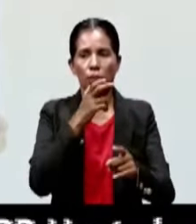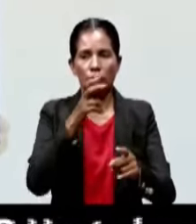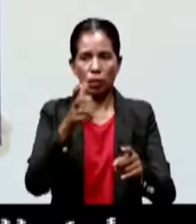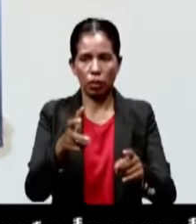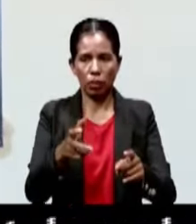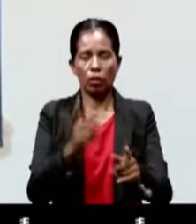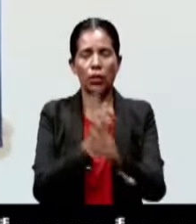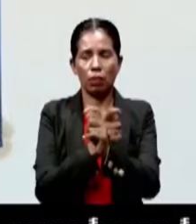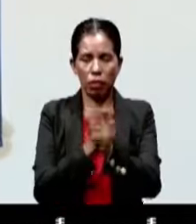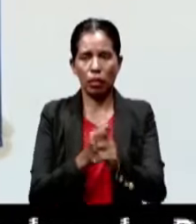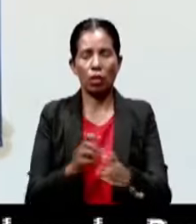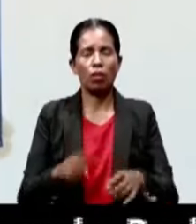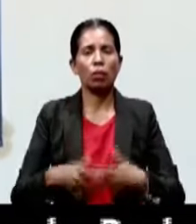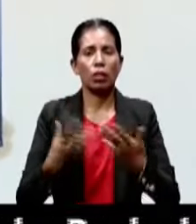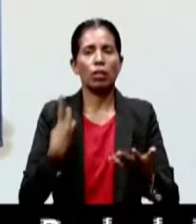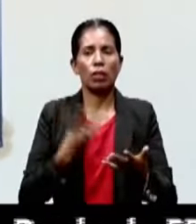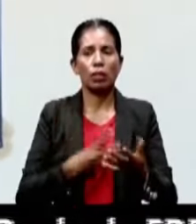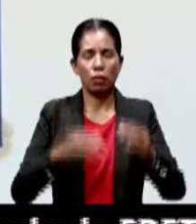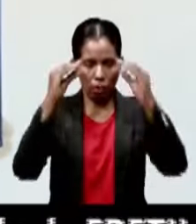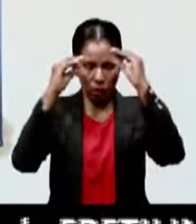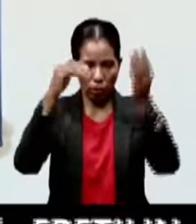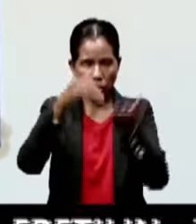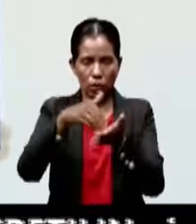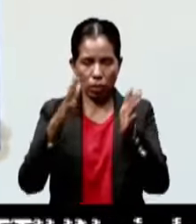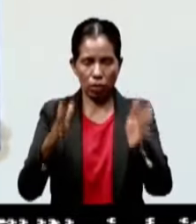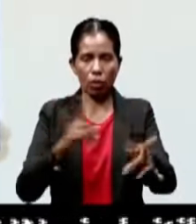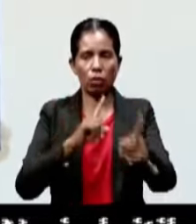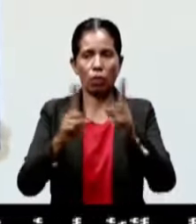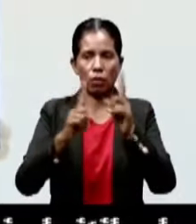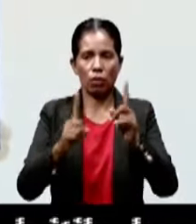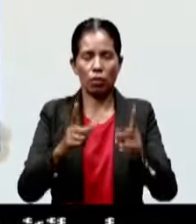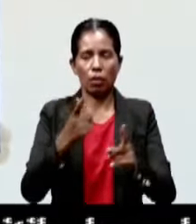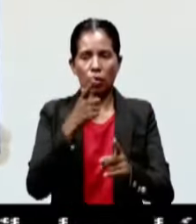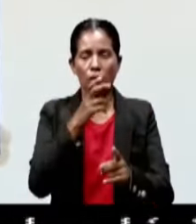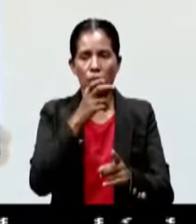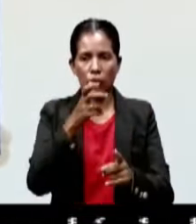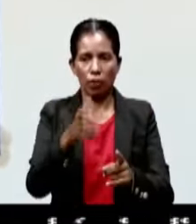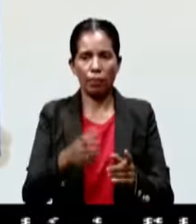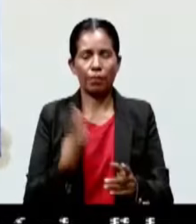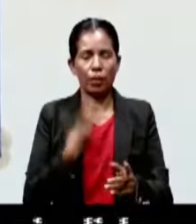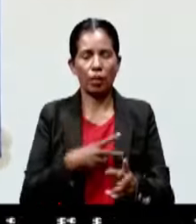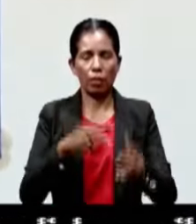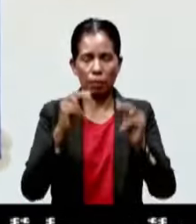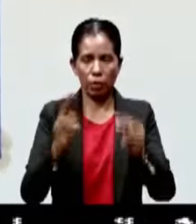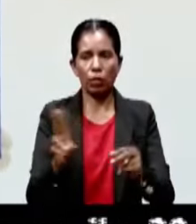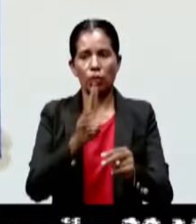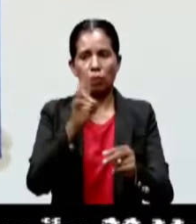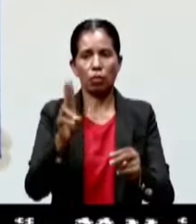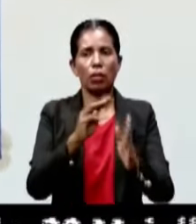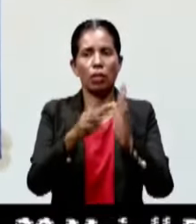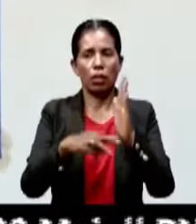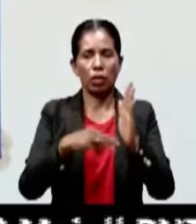no mosteto? Então, em sama que está pela hanora em aluno, será tu qual é a língua portuguesa? Também está precisa utilizar